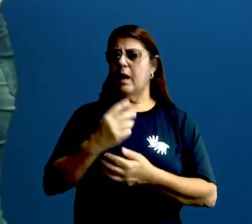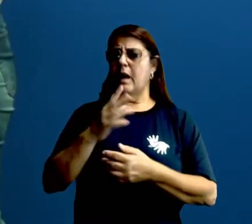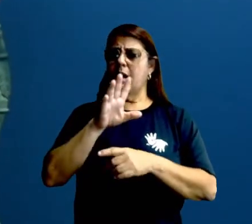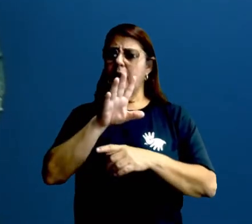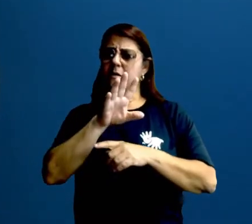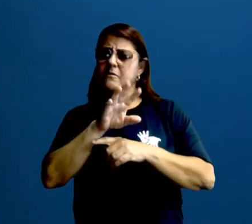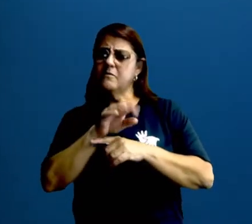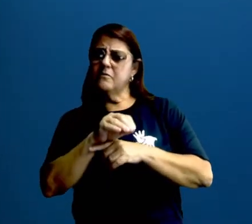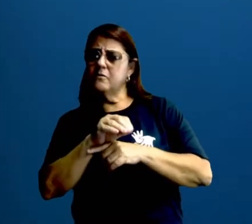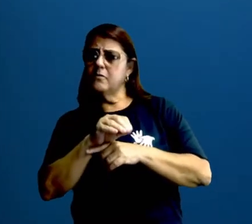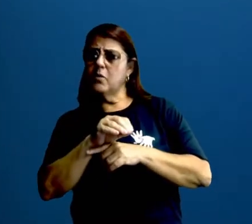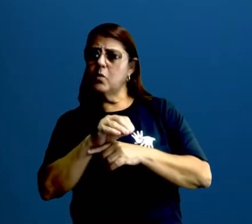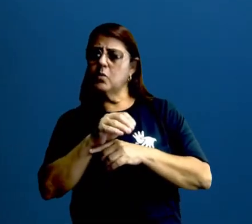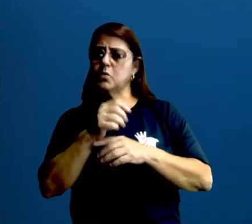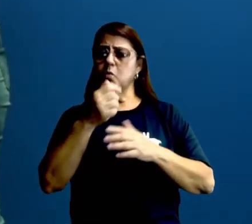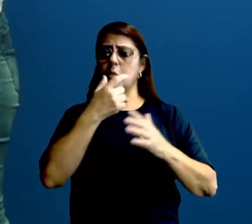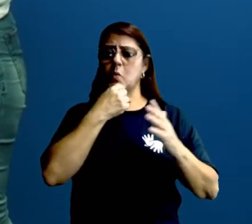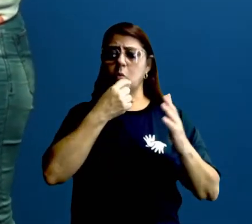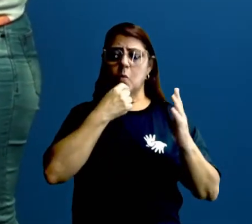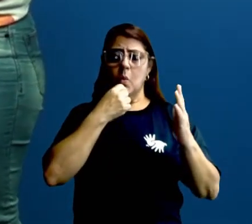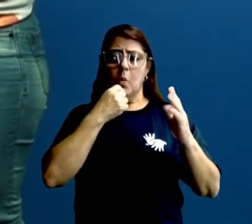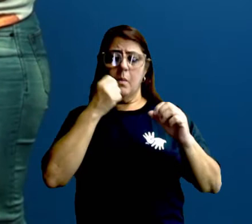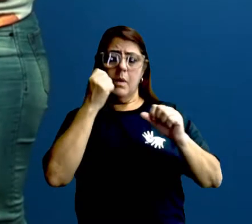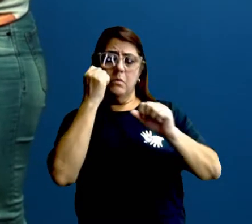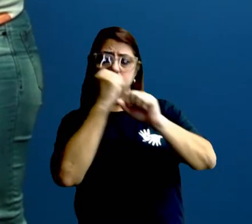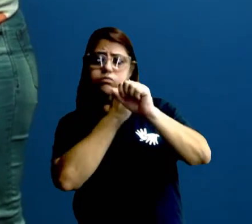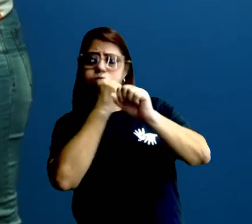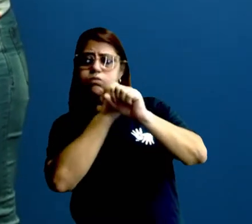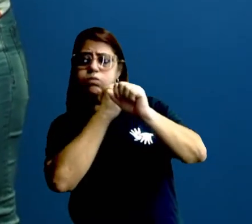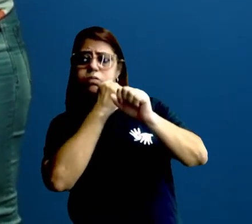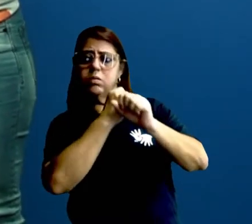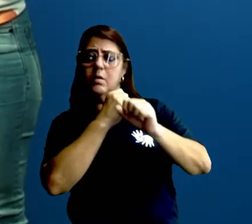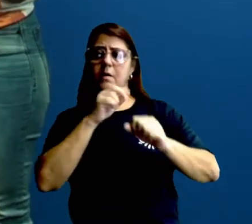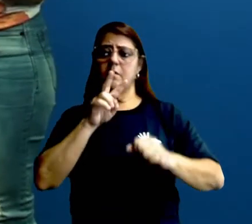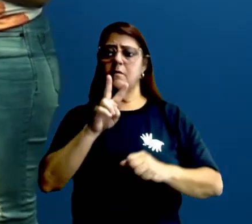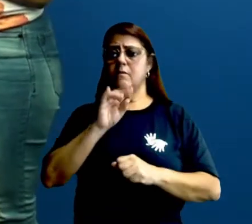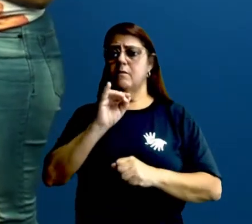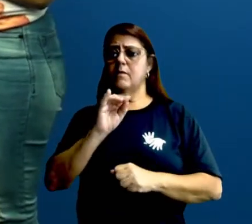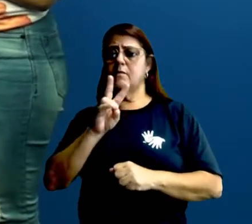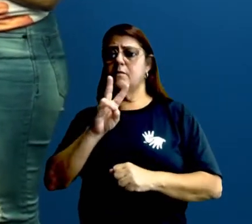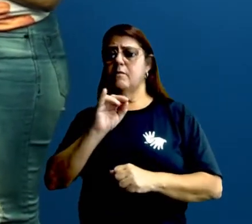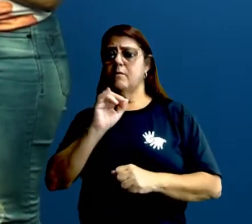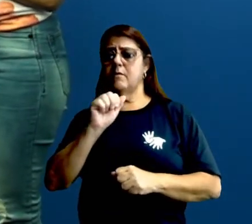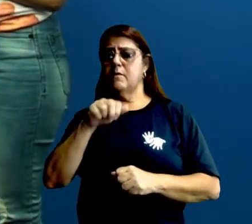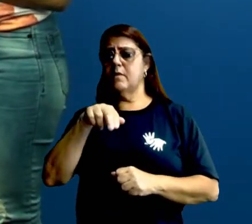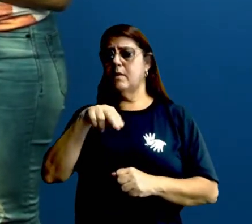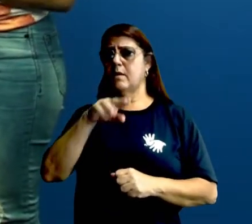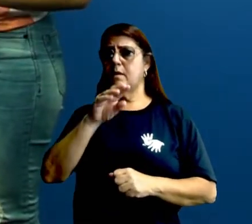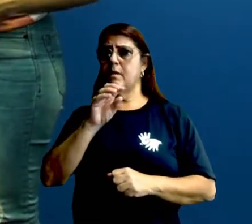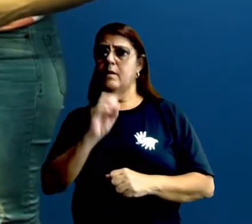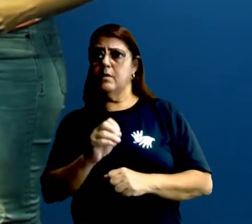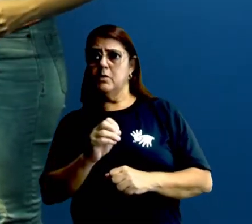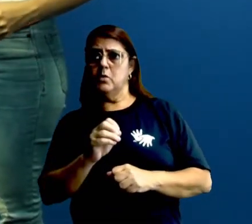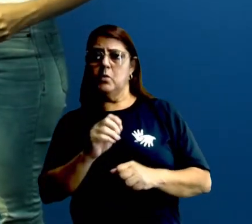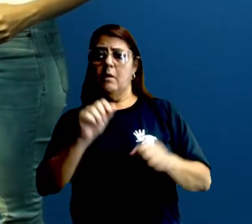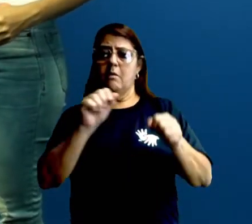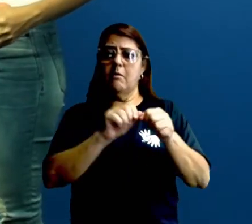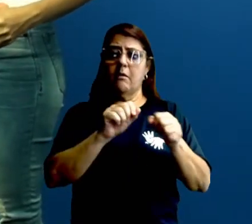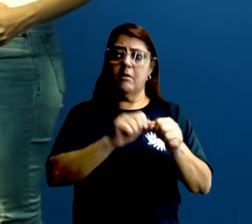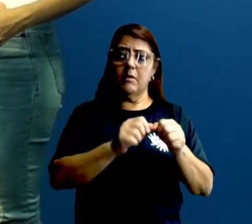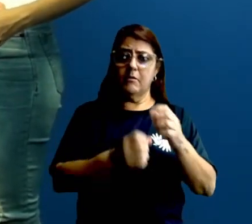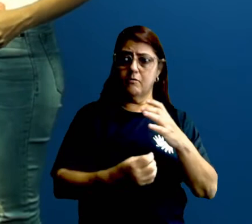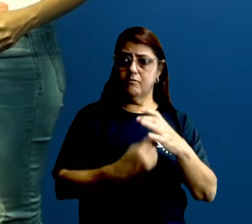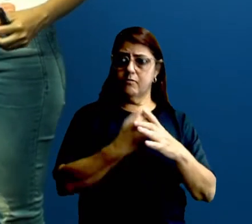foi feita por um grande escultor da nossa terra, chamado Bibiano Silva, ela é